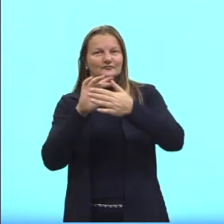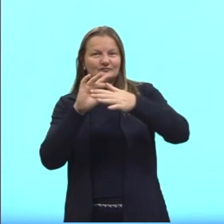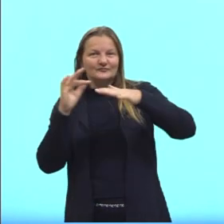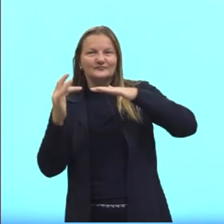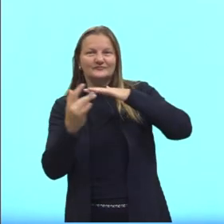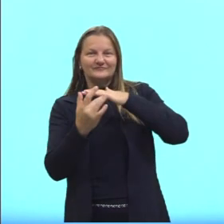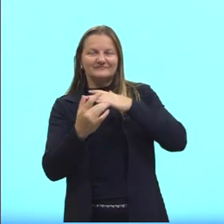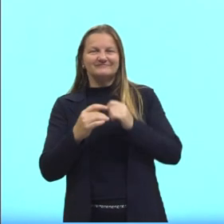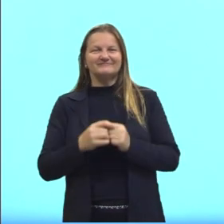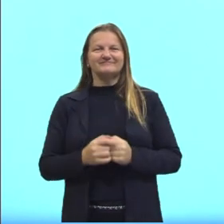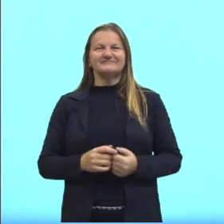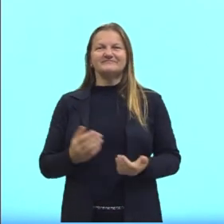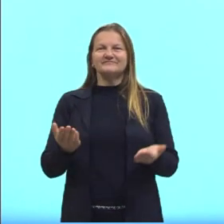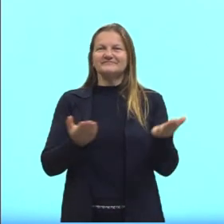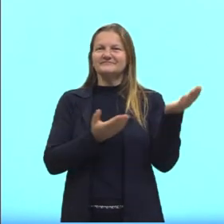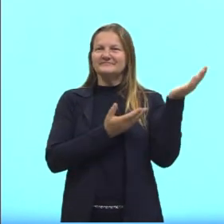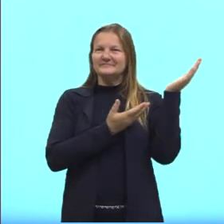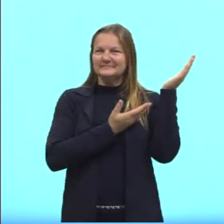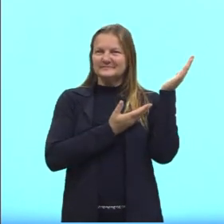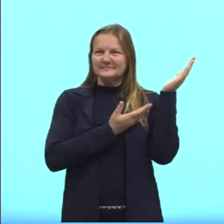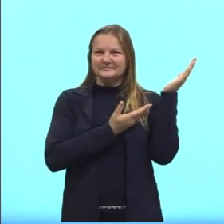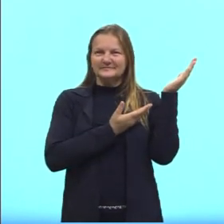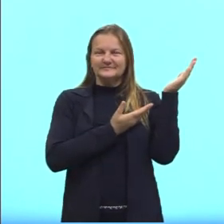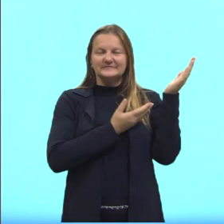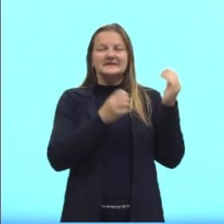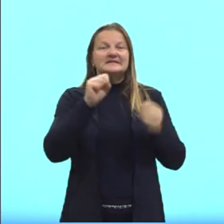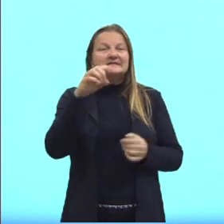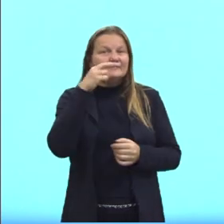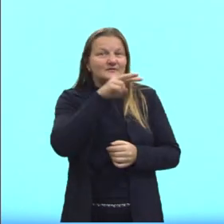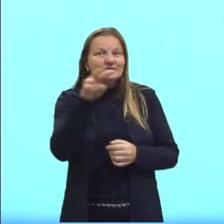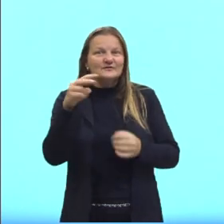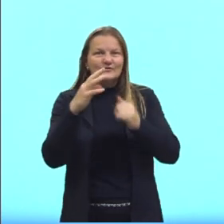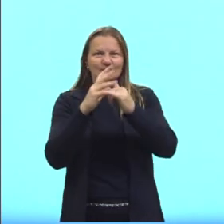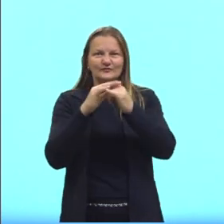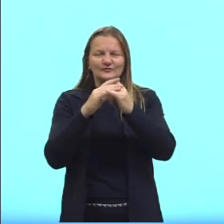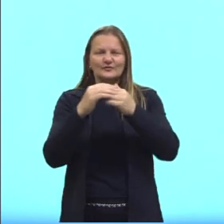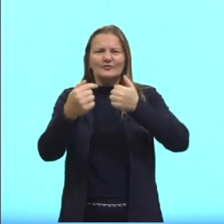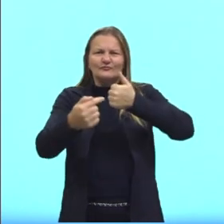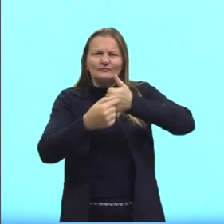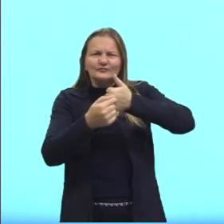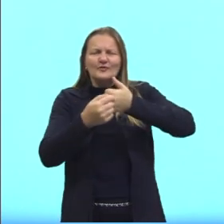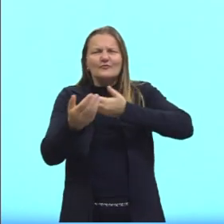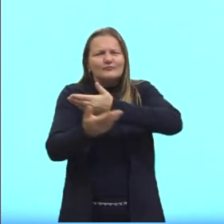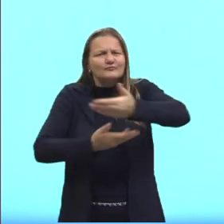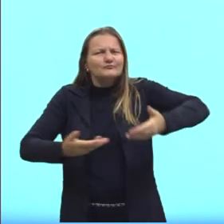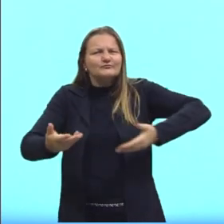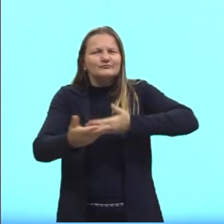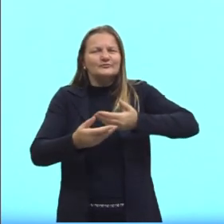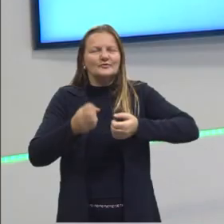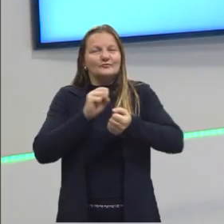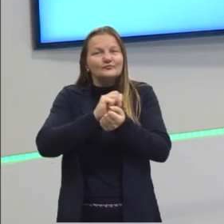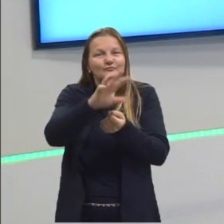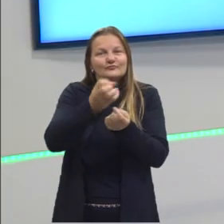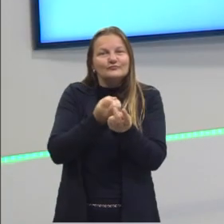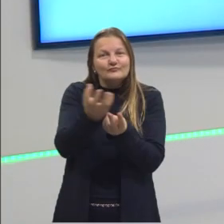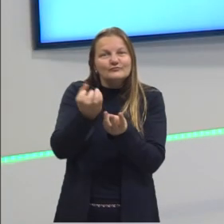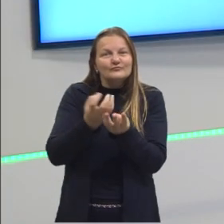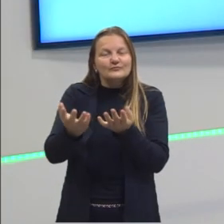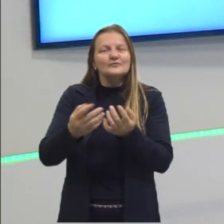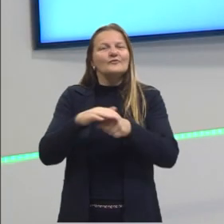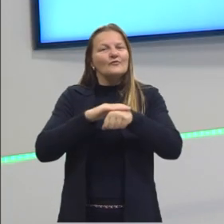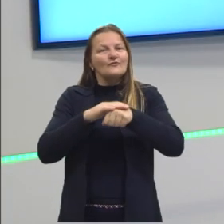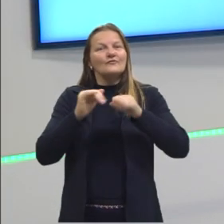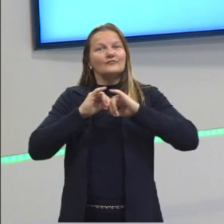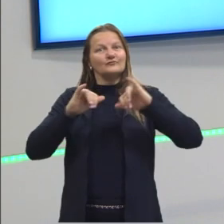Prof Lucas La Bella e se tu tá assistindo o vídeo no YouTube dá o teu like compartilha se tu gostou Fala para o pessoal